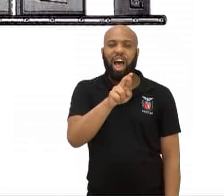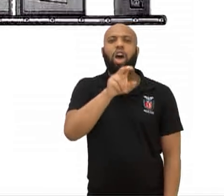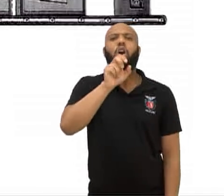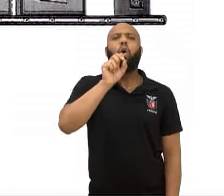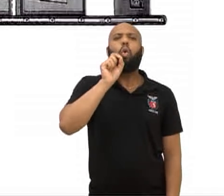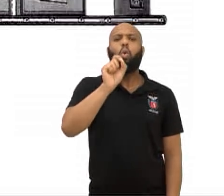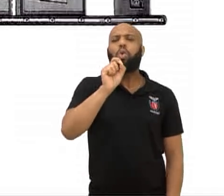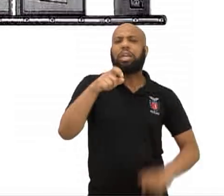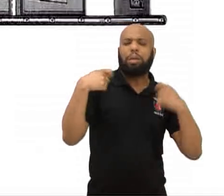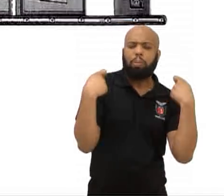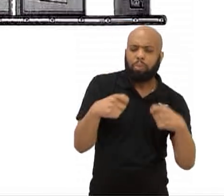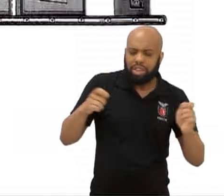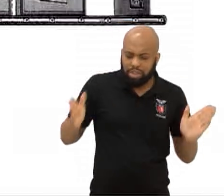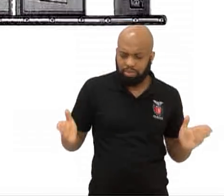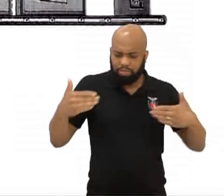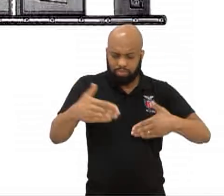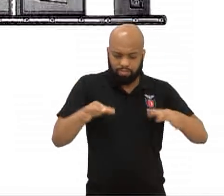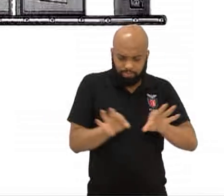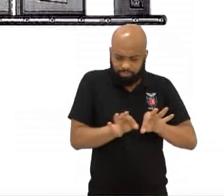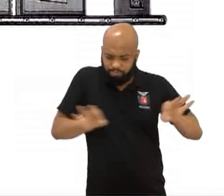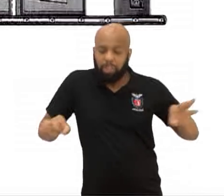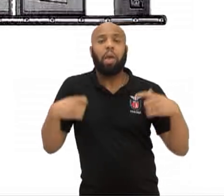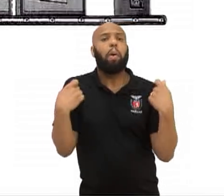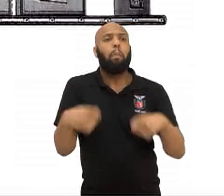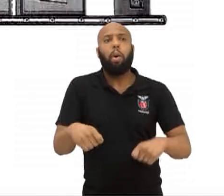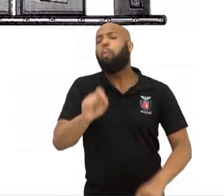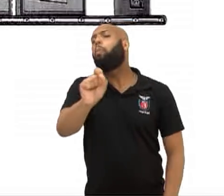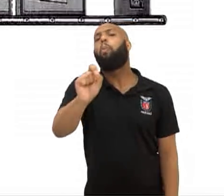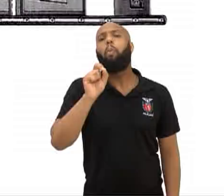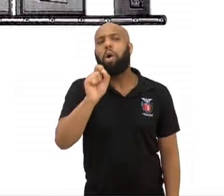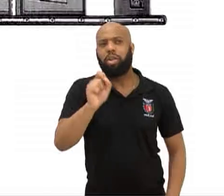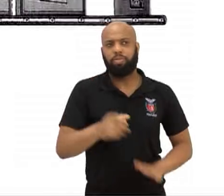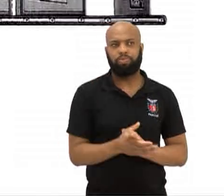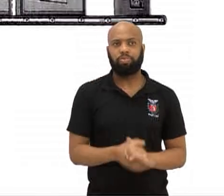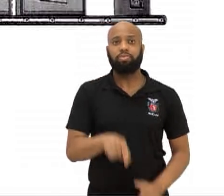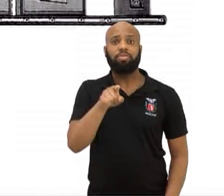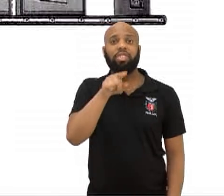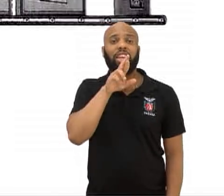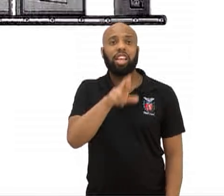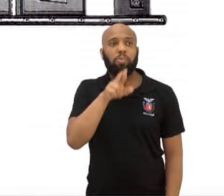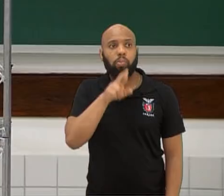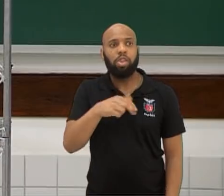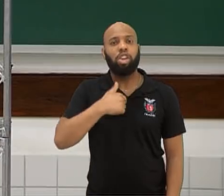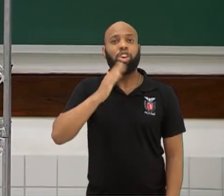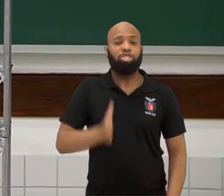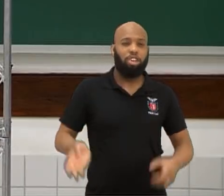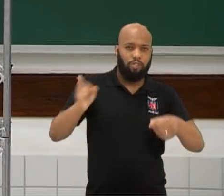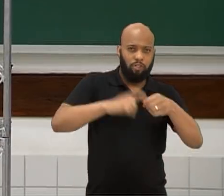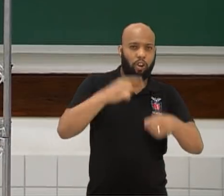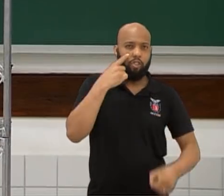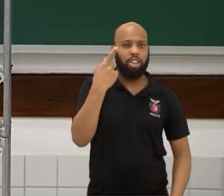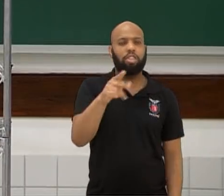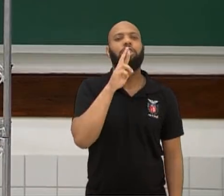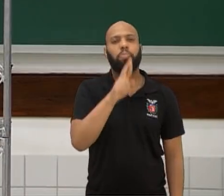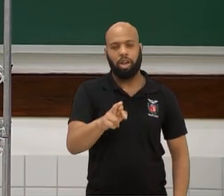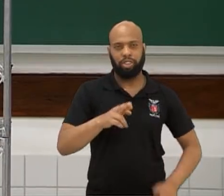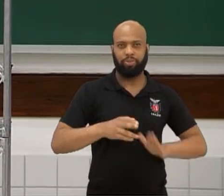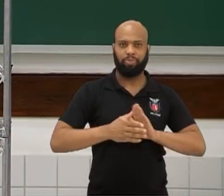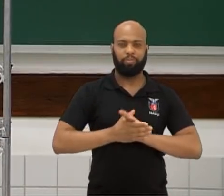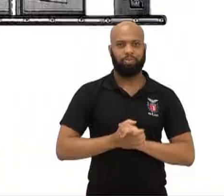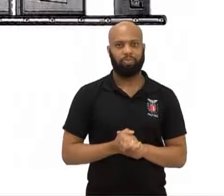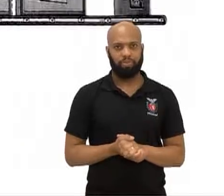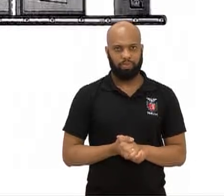qual deve ser, no mínimo, a largura da caixa? Resolvam lá, pensem um pouquinho que nós